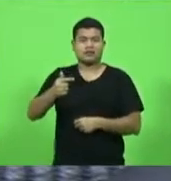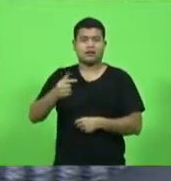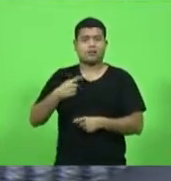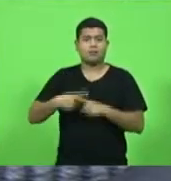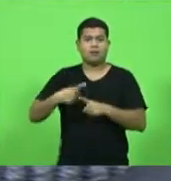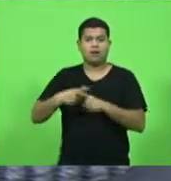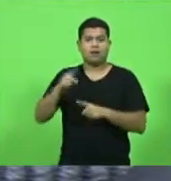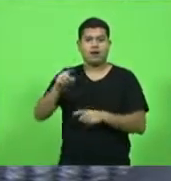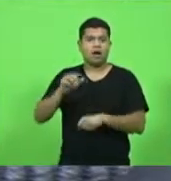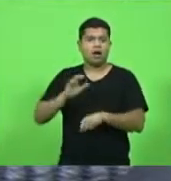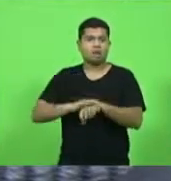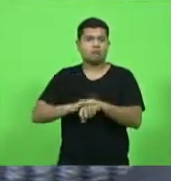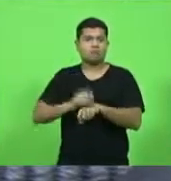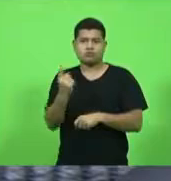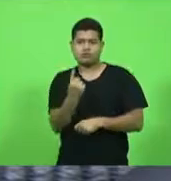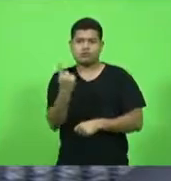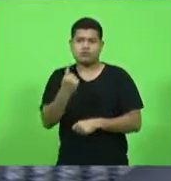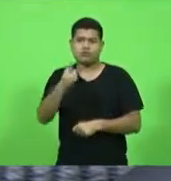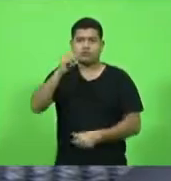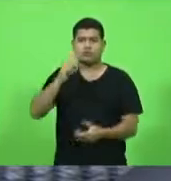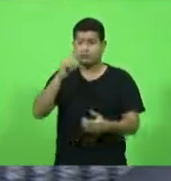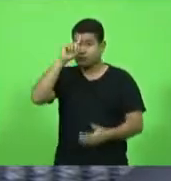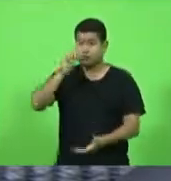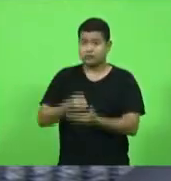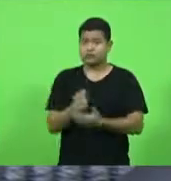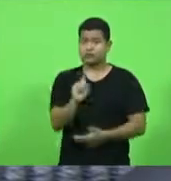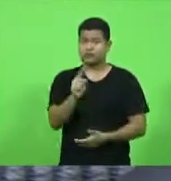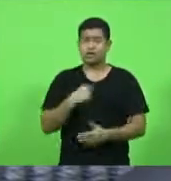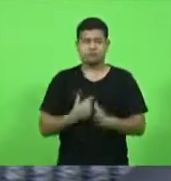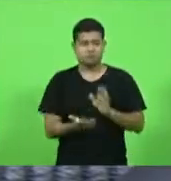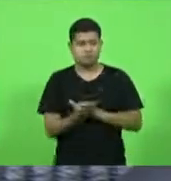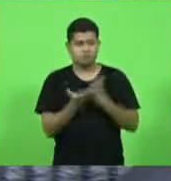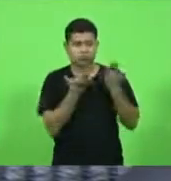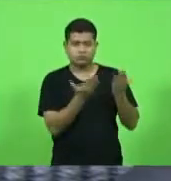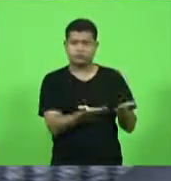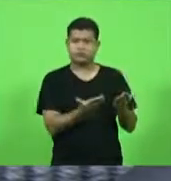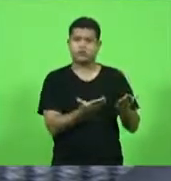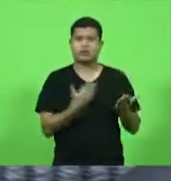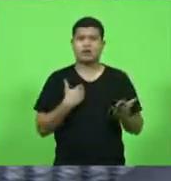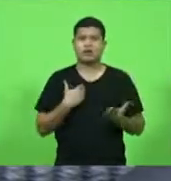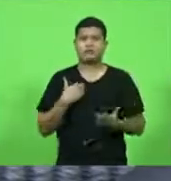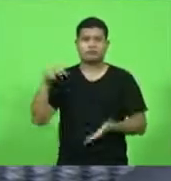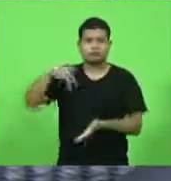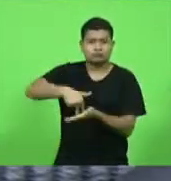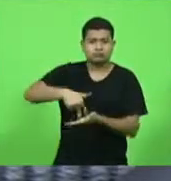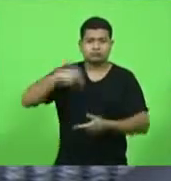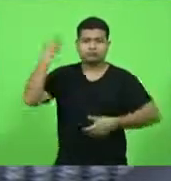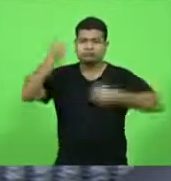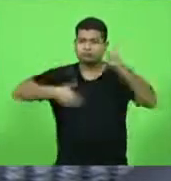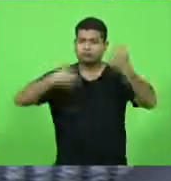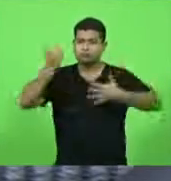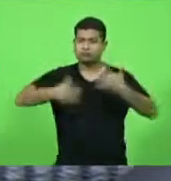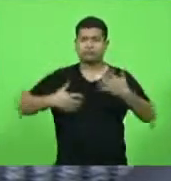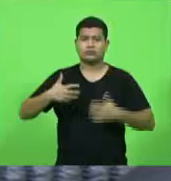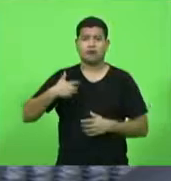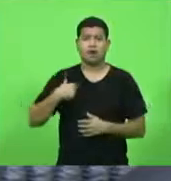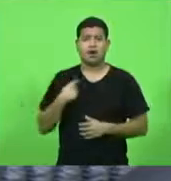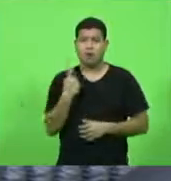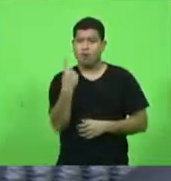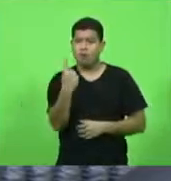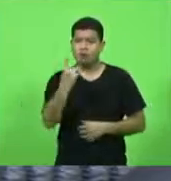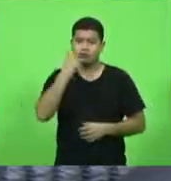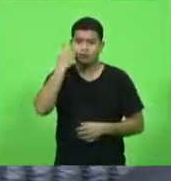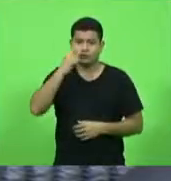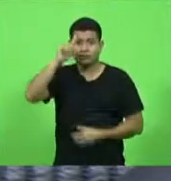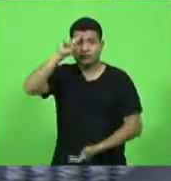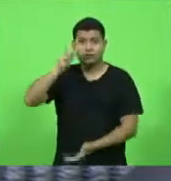dele. Então, parabéns por esse posicionamento, e eu acho que não cabe a um deputado só decidir